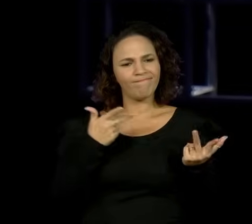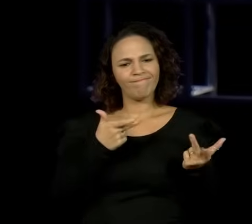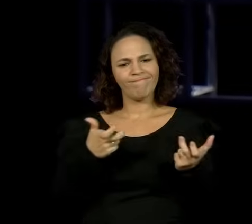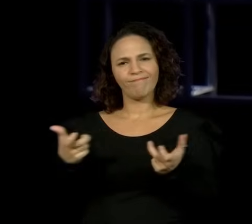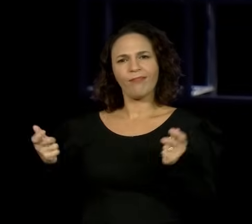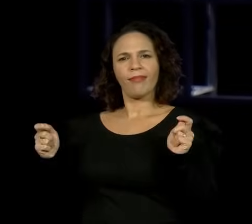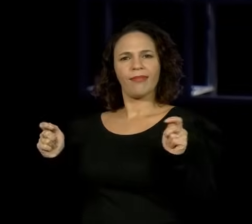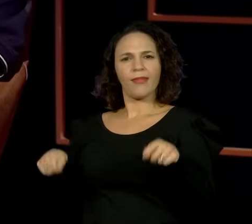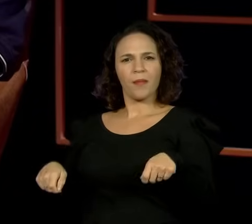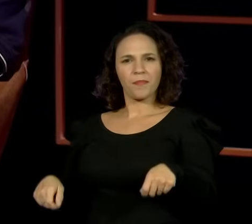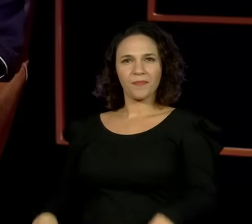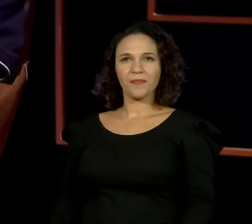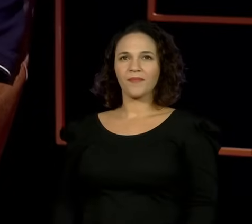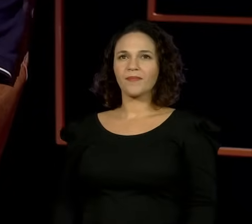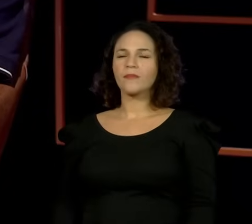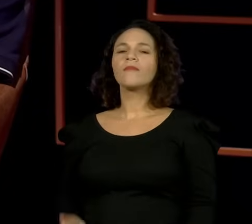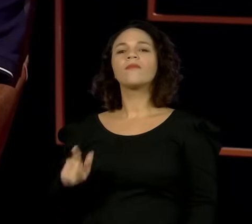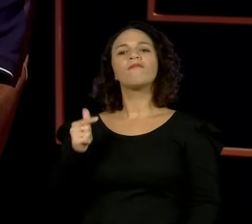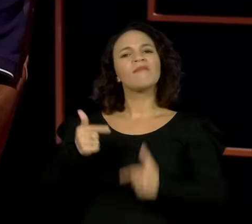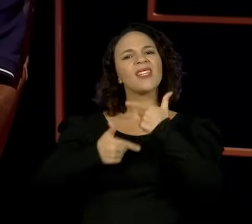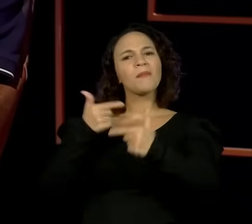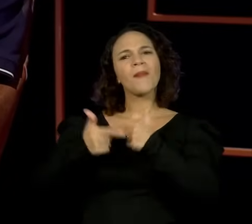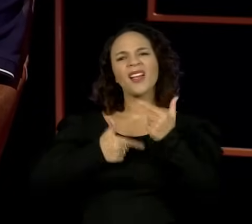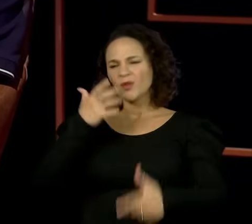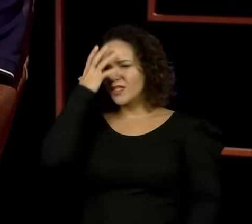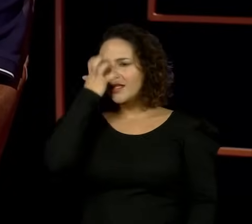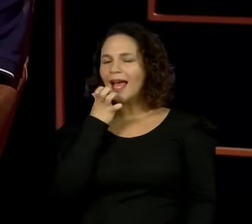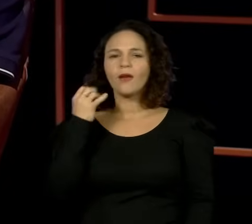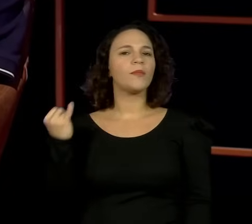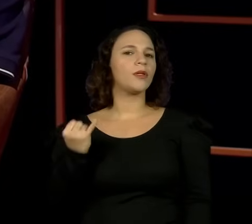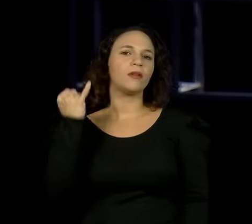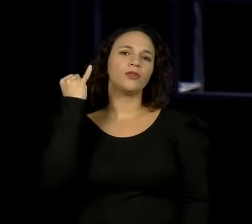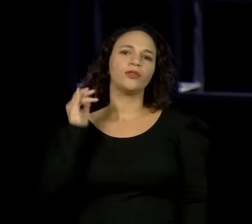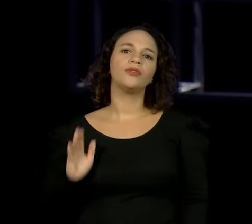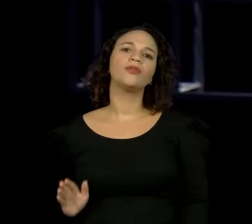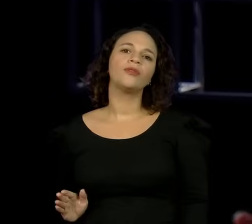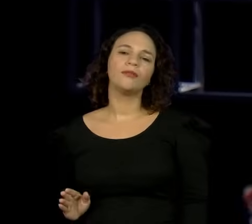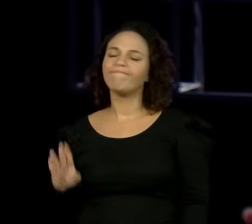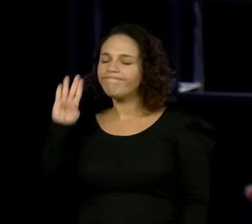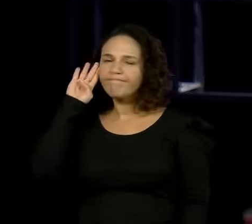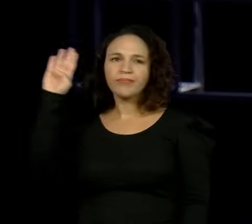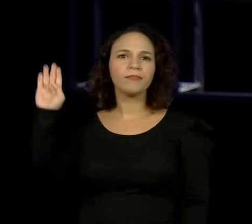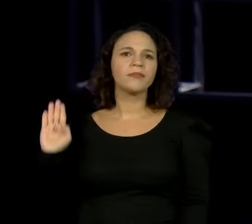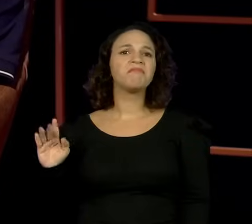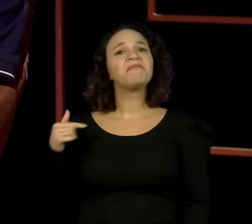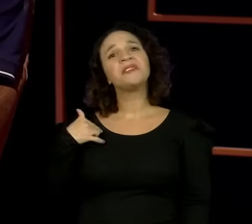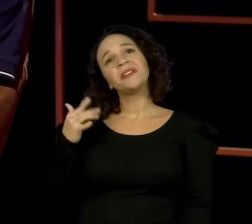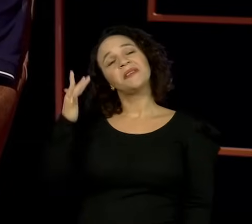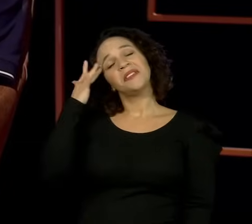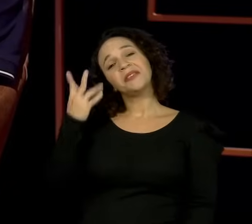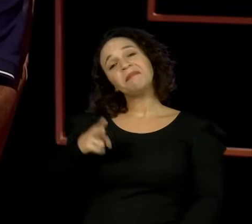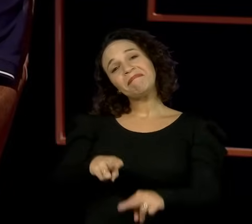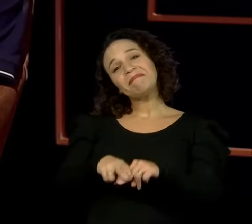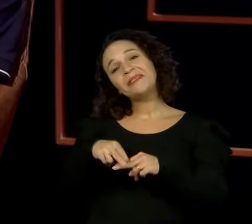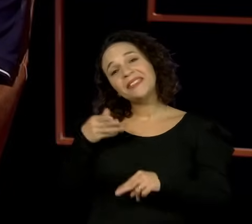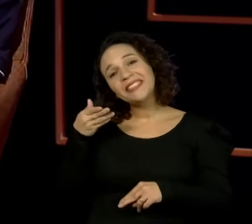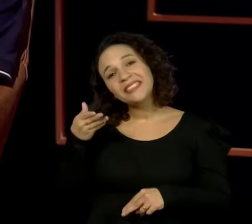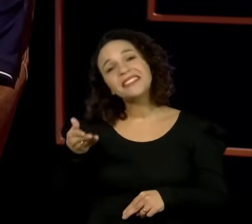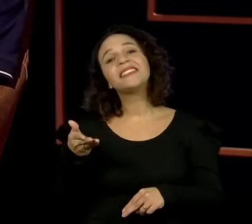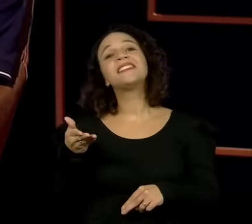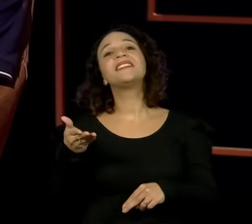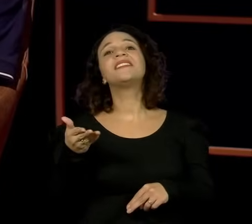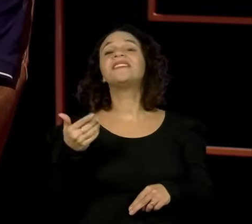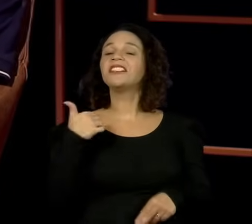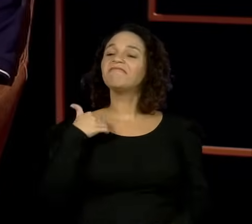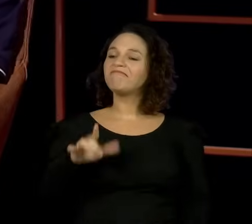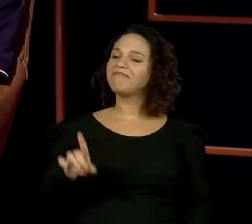podia. A seriedade é fundamental. E acho que foi isso que me fez me tornar